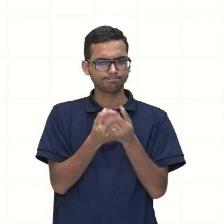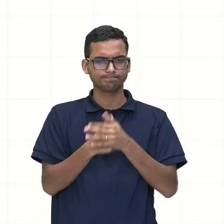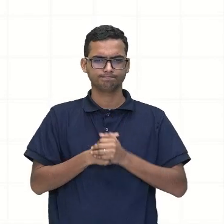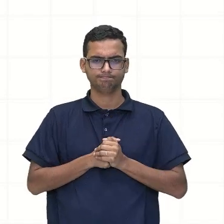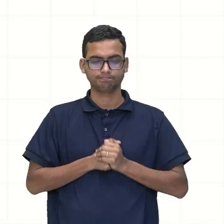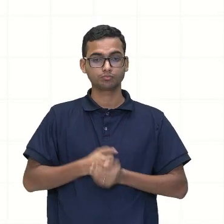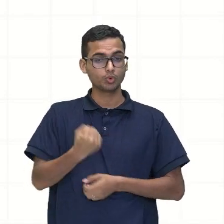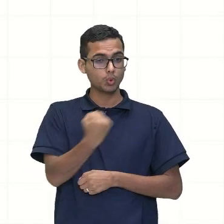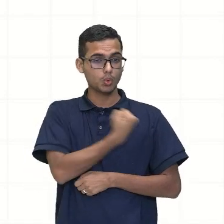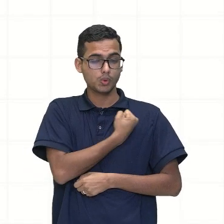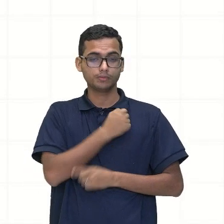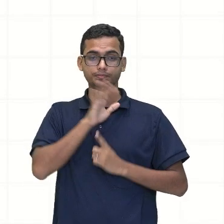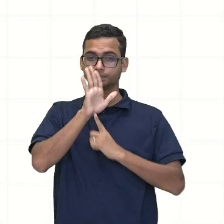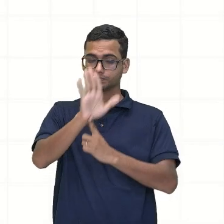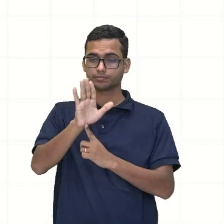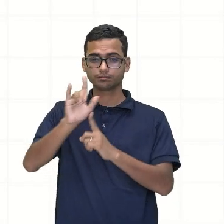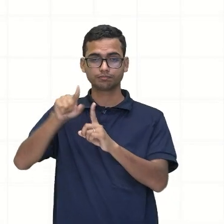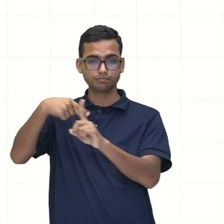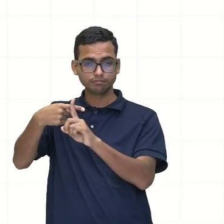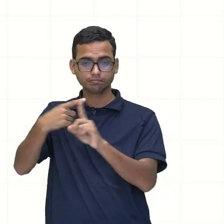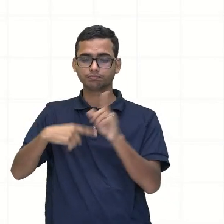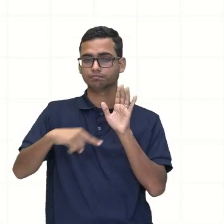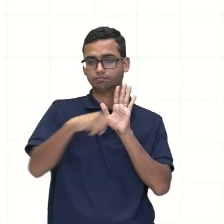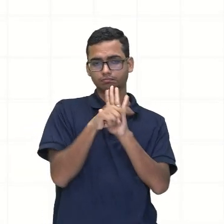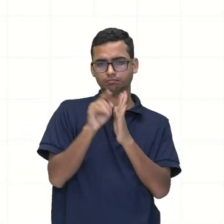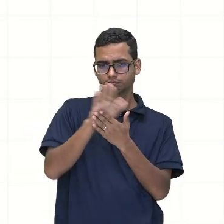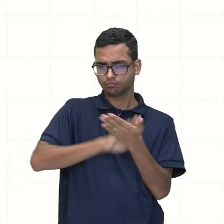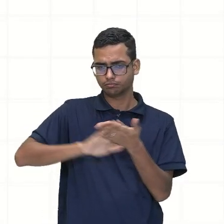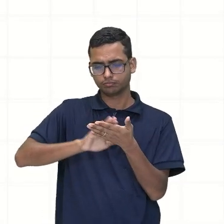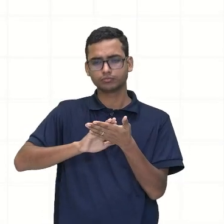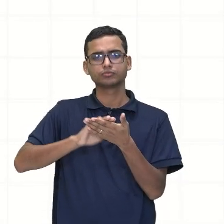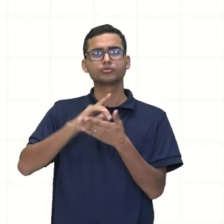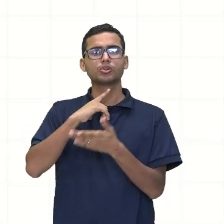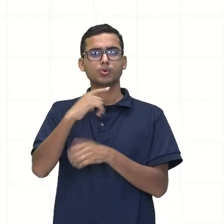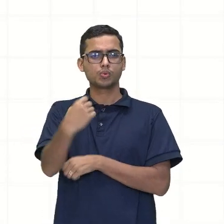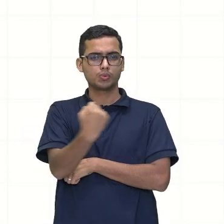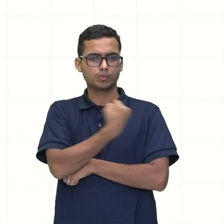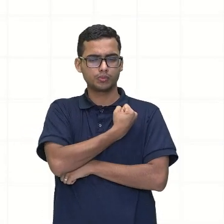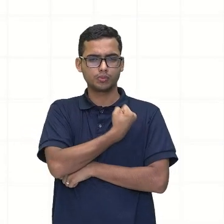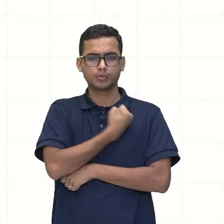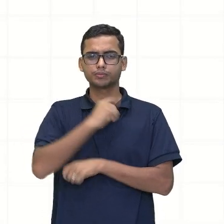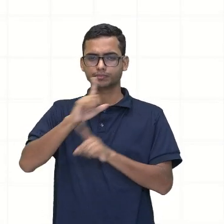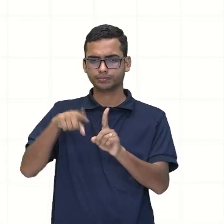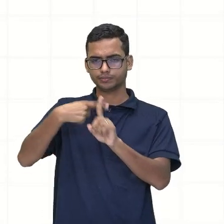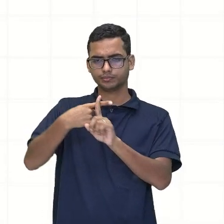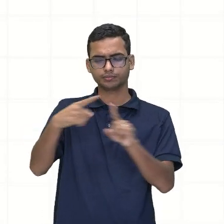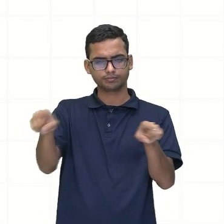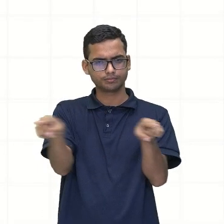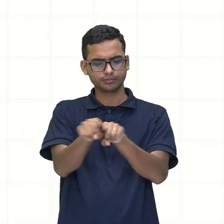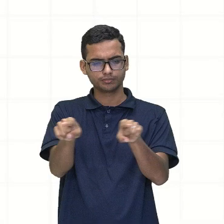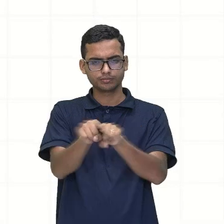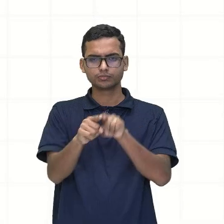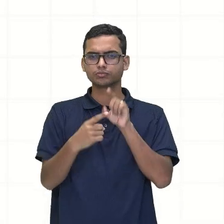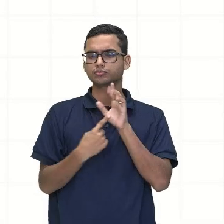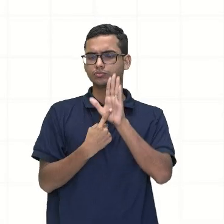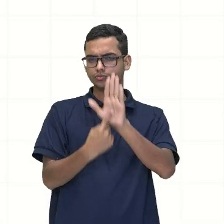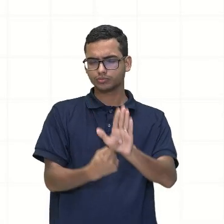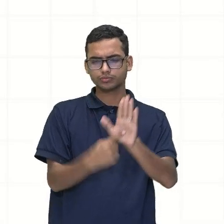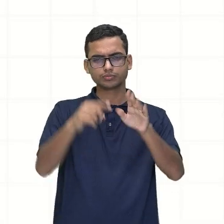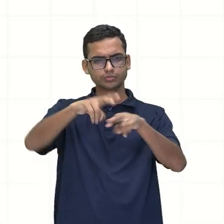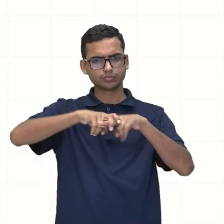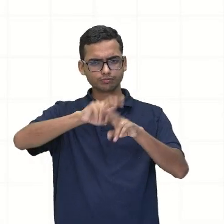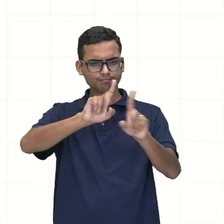não apresentam nenhum sinal na frente, eles são positivos, tá bom? Por quê? Porque o sinal de